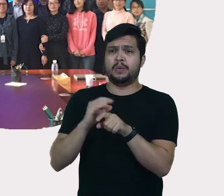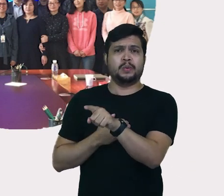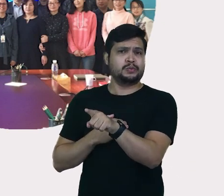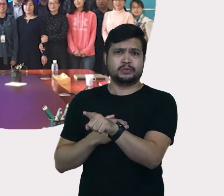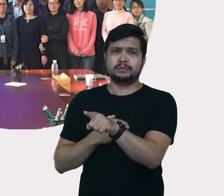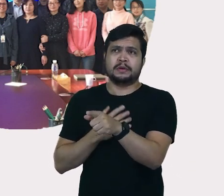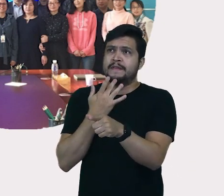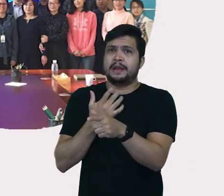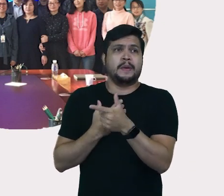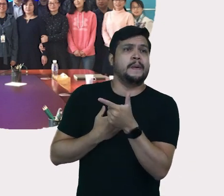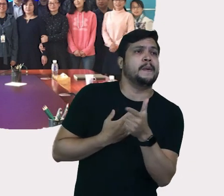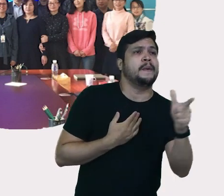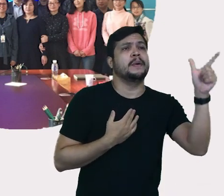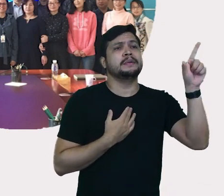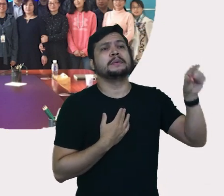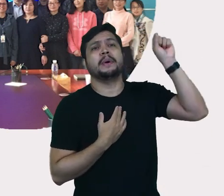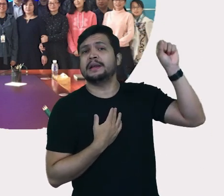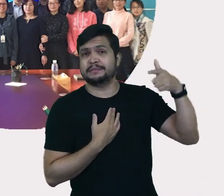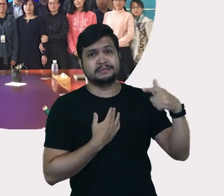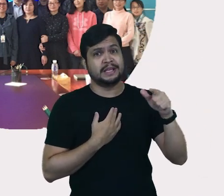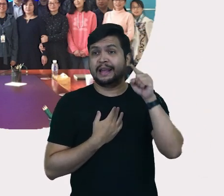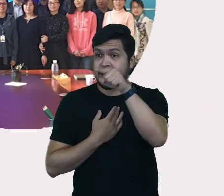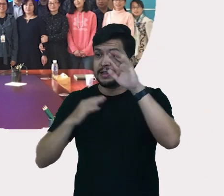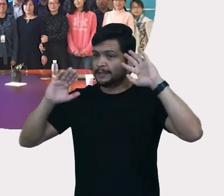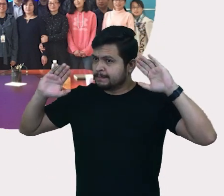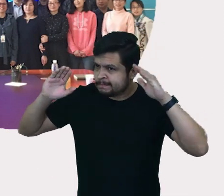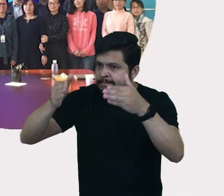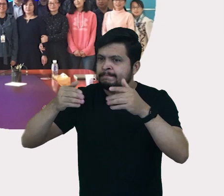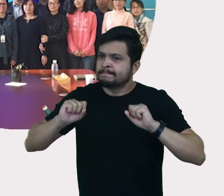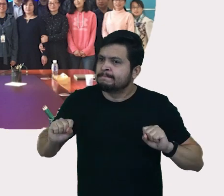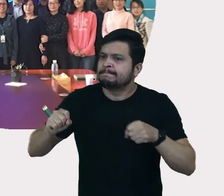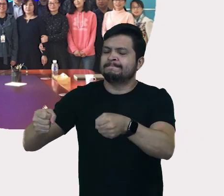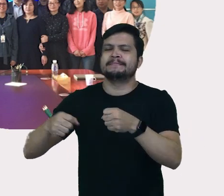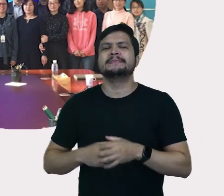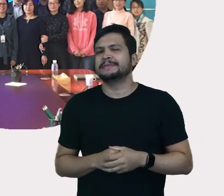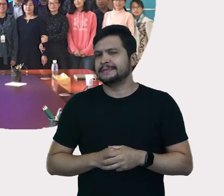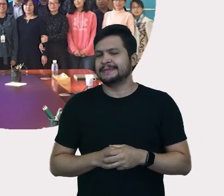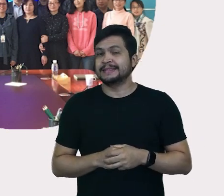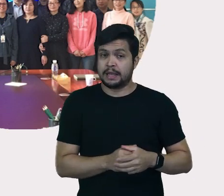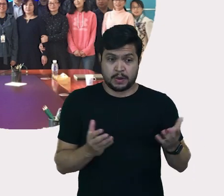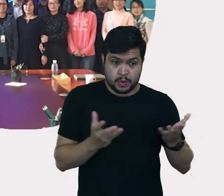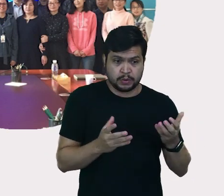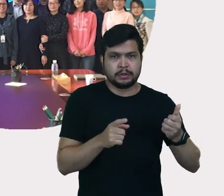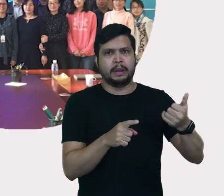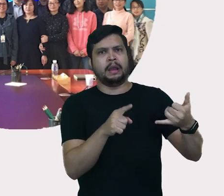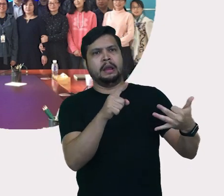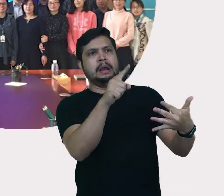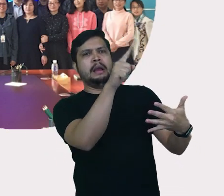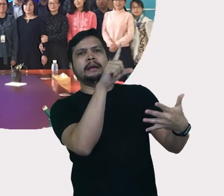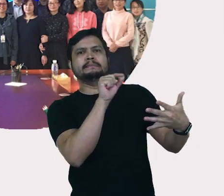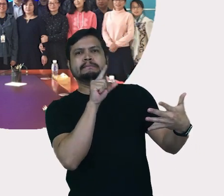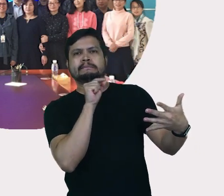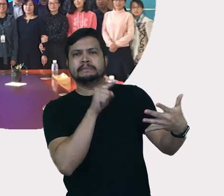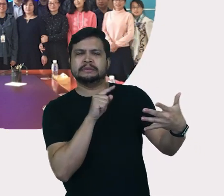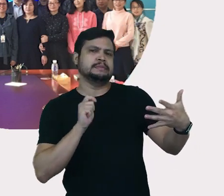nessa coisa de zootecnia? Eu digo, eu não tenho opção, é só isso aí e isso. E hoje a gente vê um monte de opções. Só que